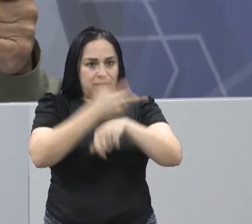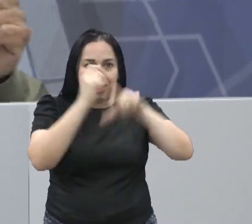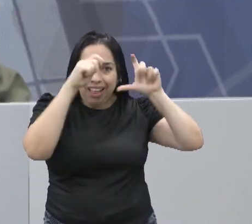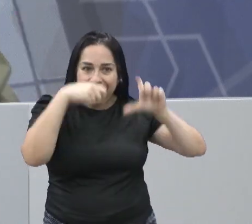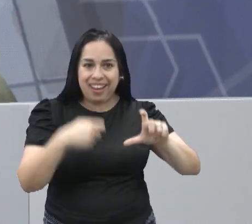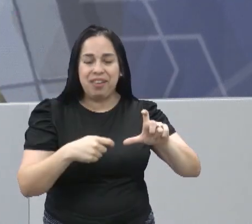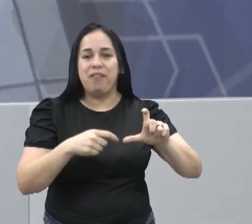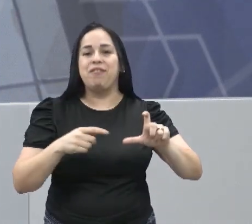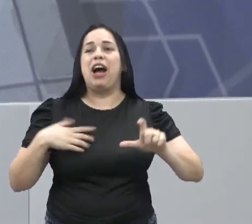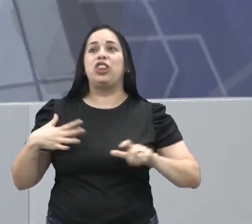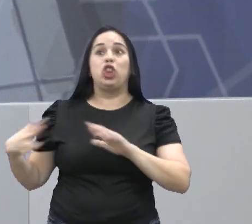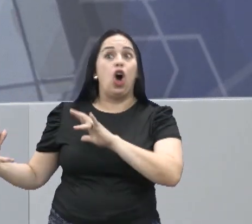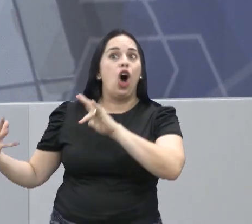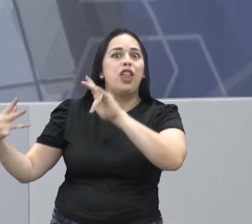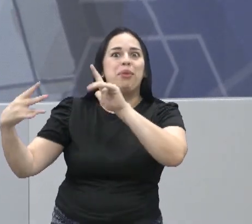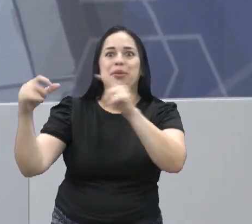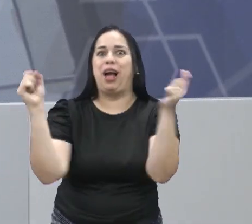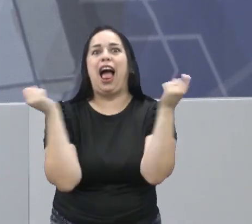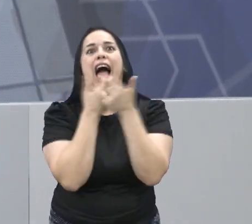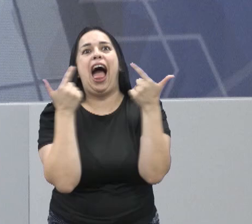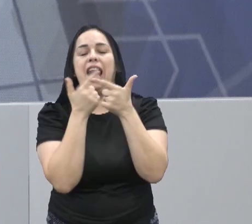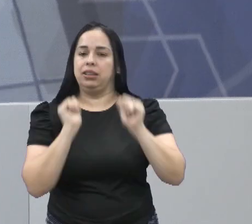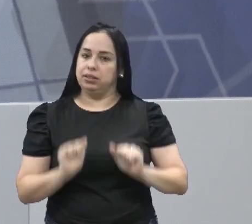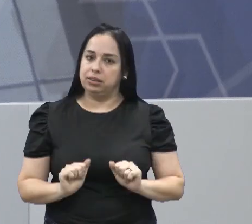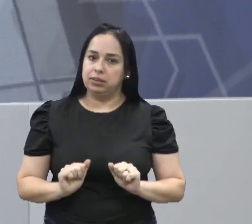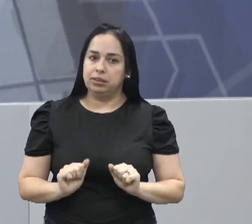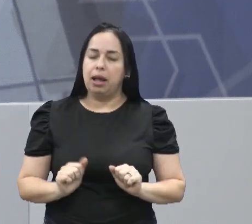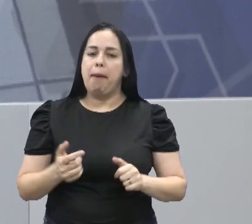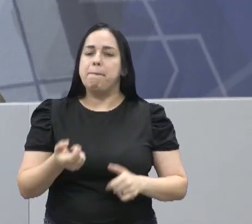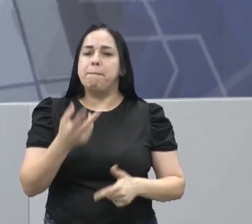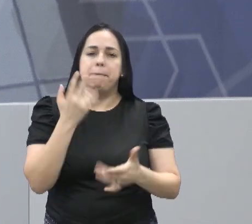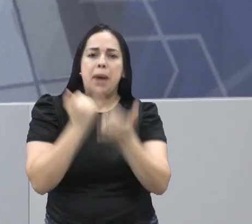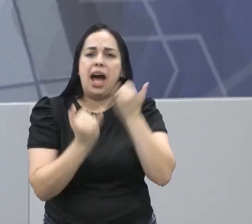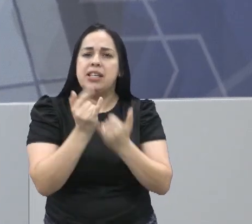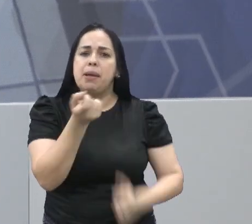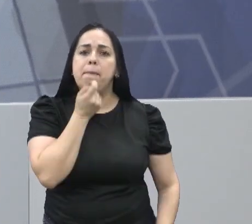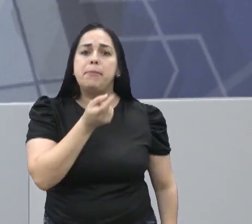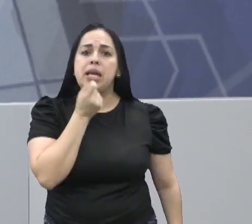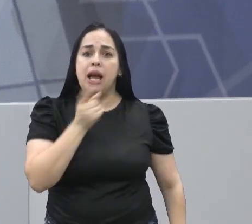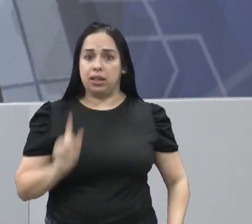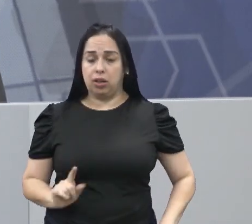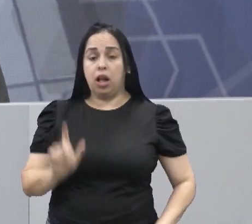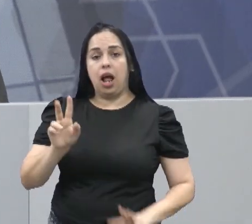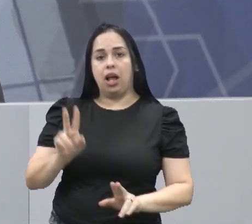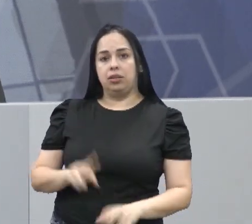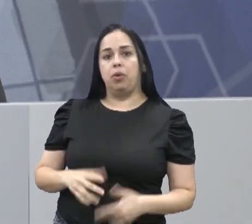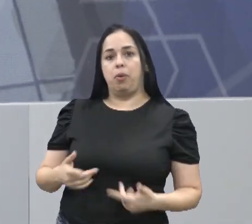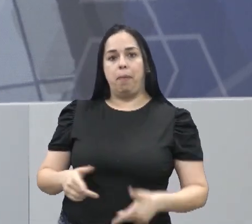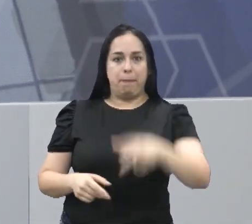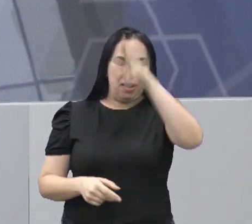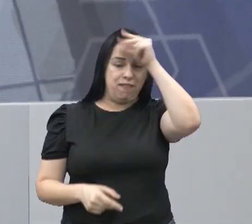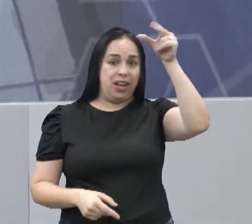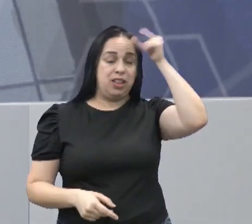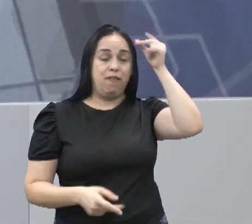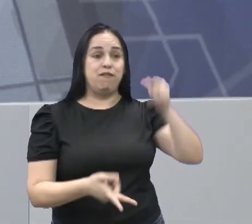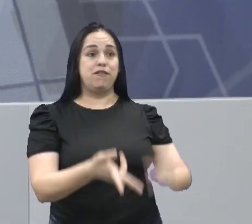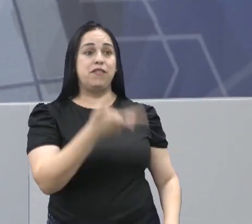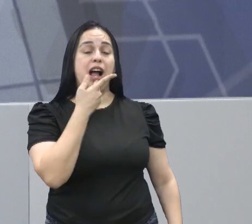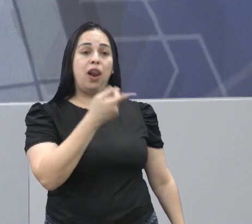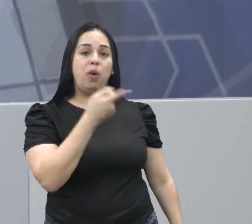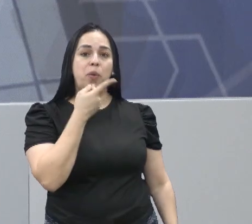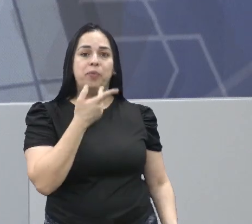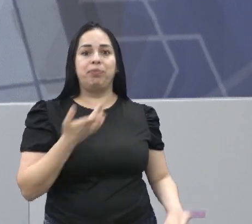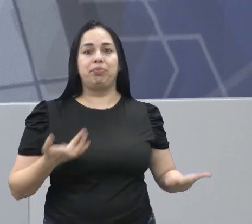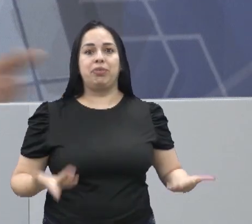né, ele só foi barrado, né? Aliás, o prefeito falou que